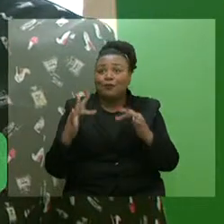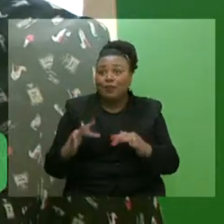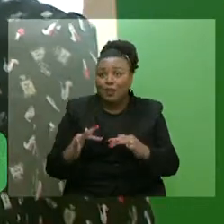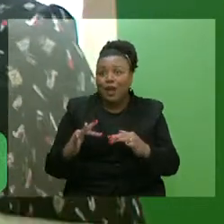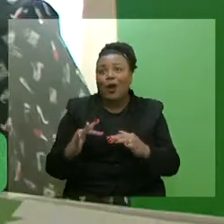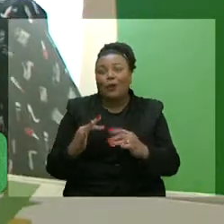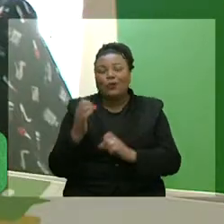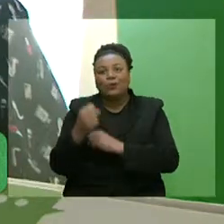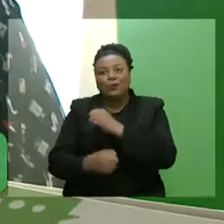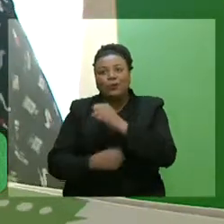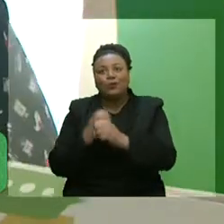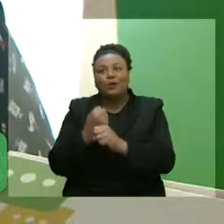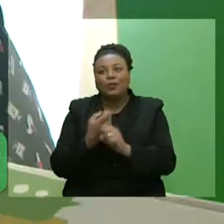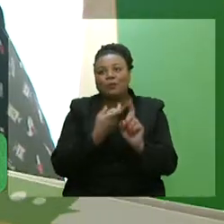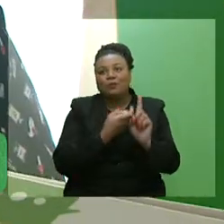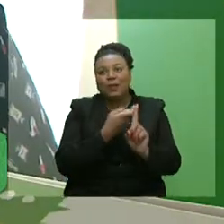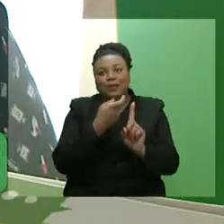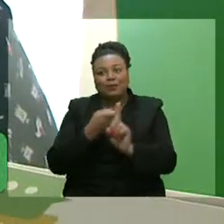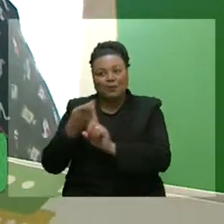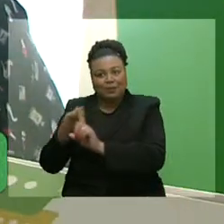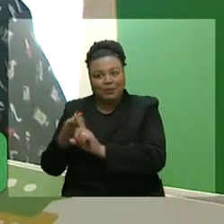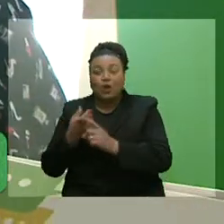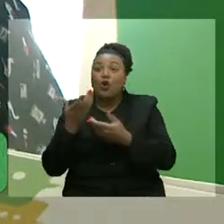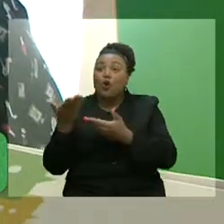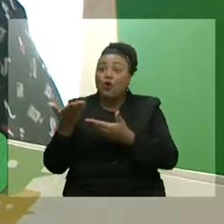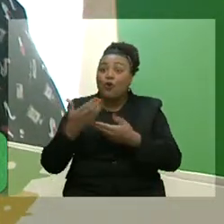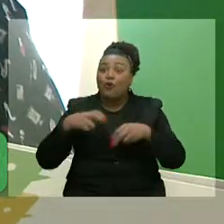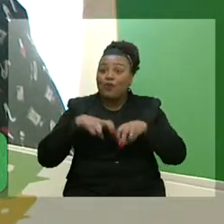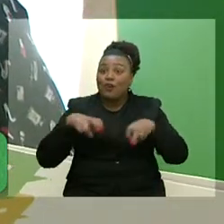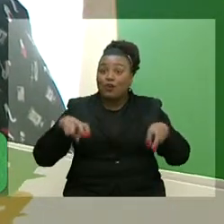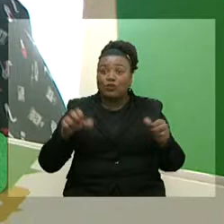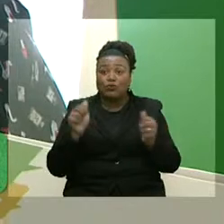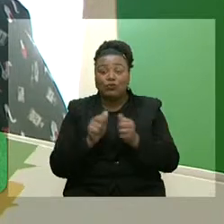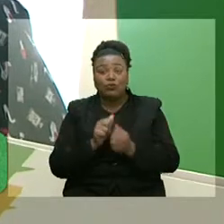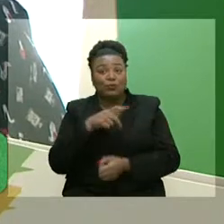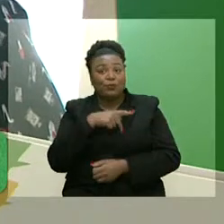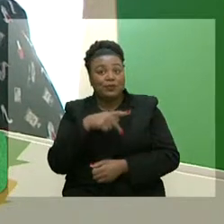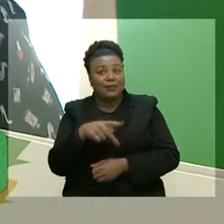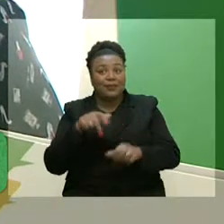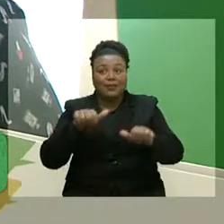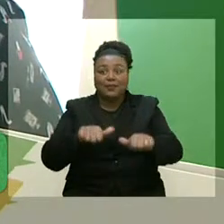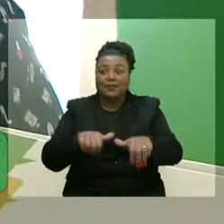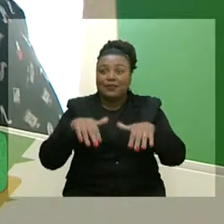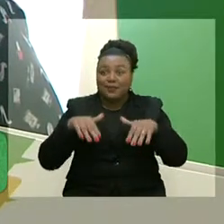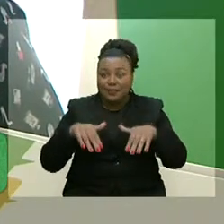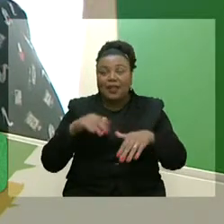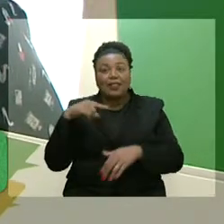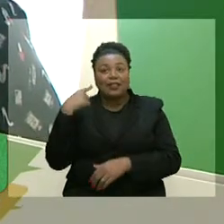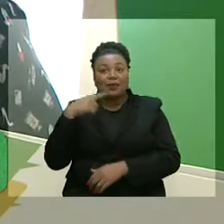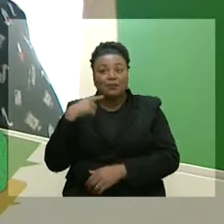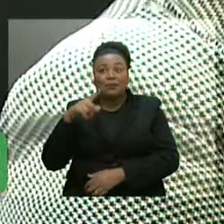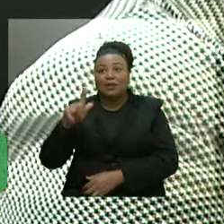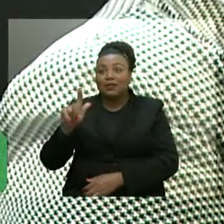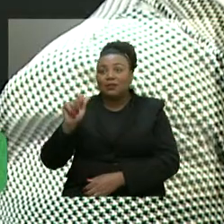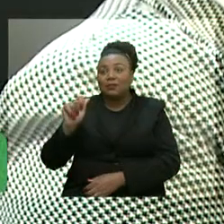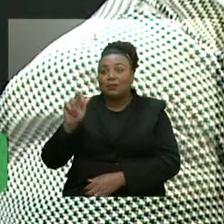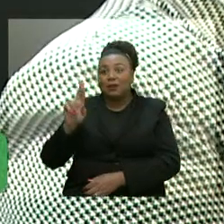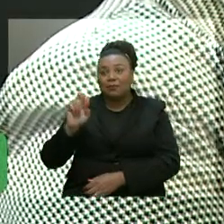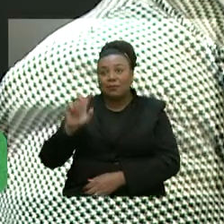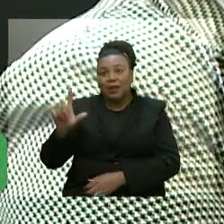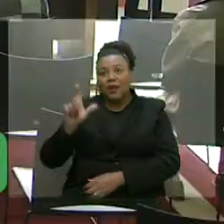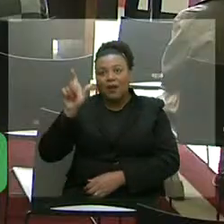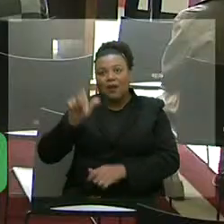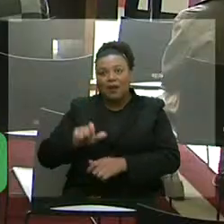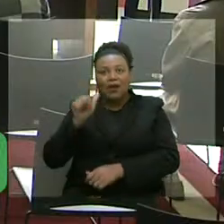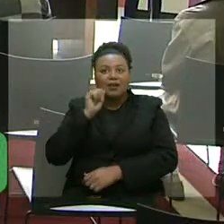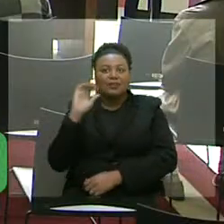edições mensais. Os nossos convidados na mesa, junto com o presidente da Assembleia Legislativa, deputado Gabriel Souza, são